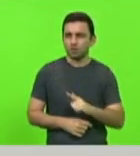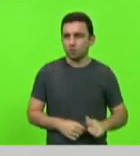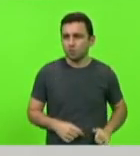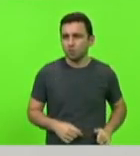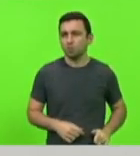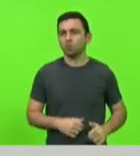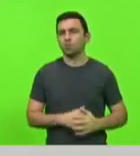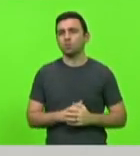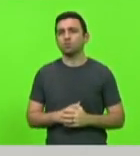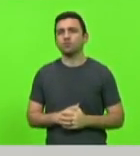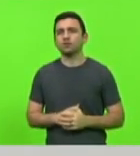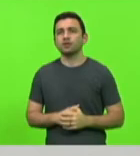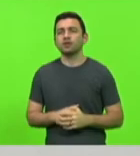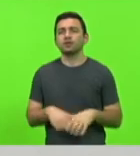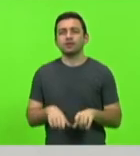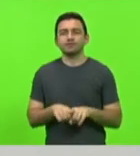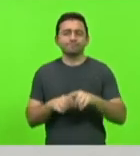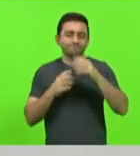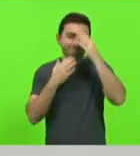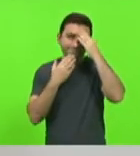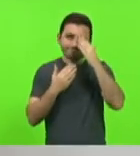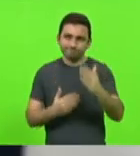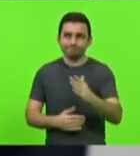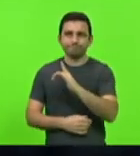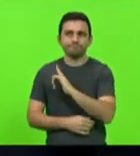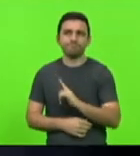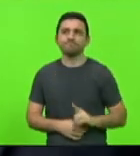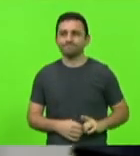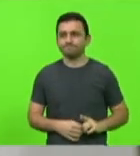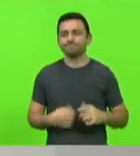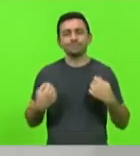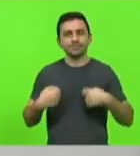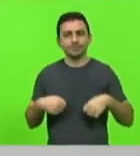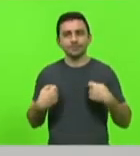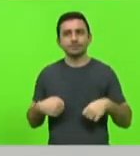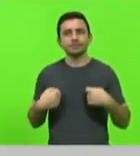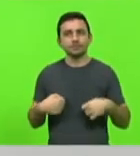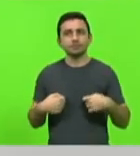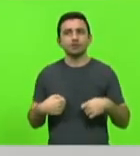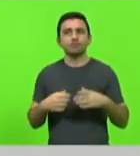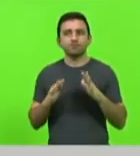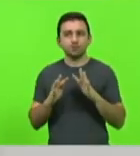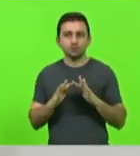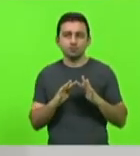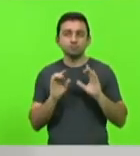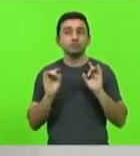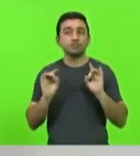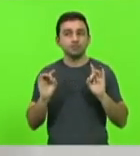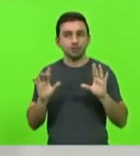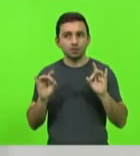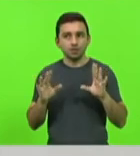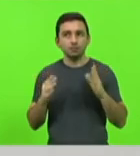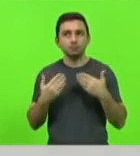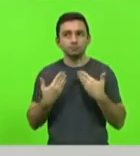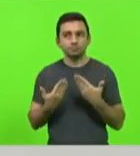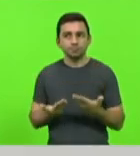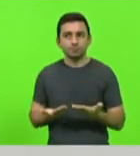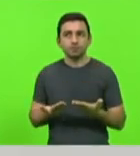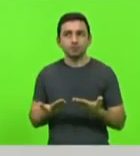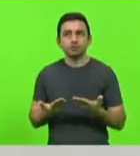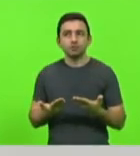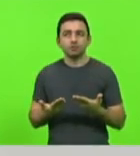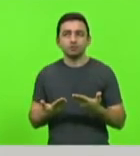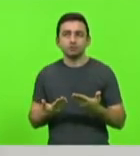com... E temos que agradecer ao governo, à Fundação Catarinense Educação Especial, comandada pela nossa